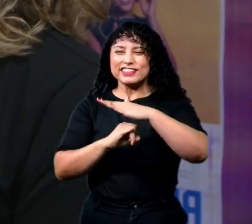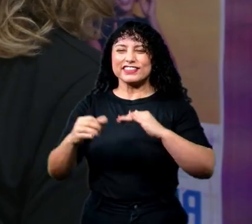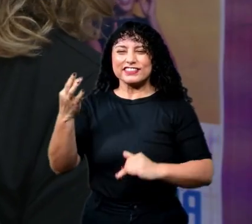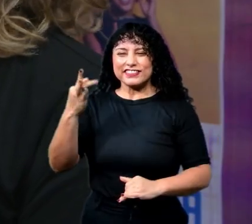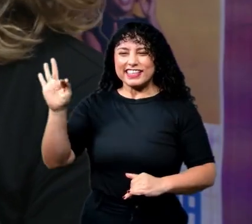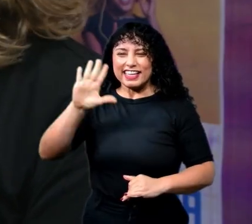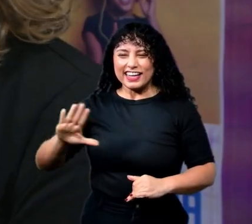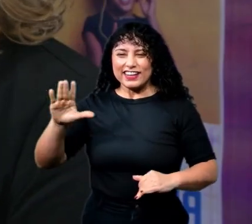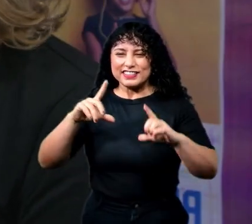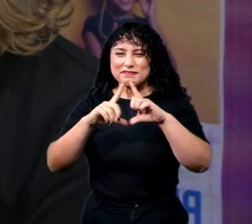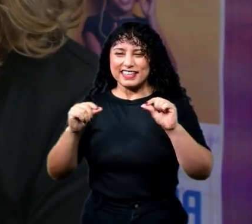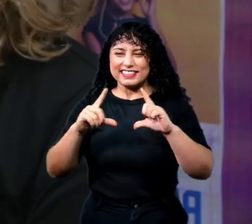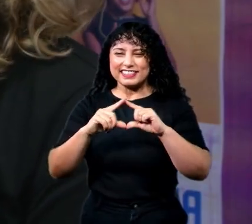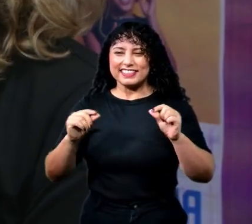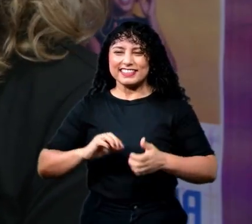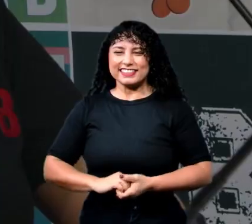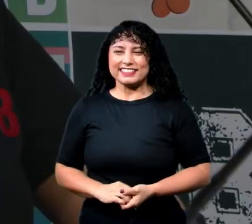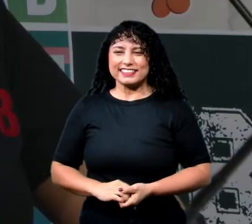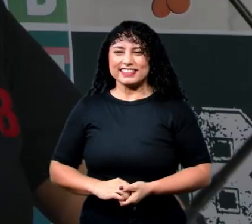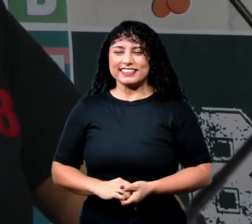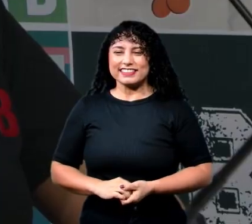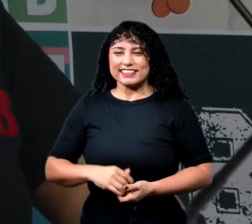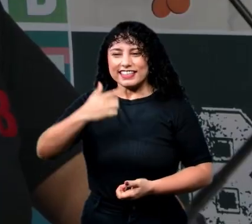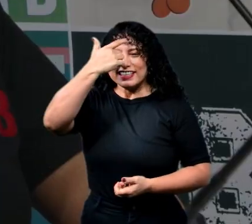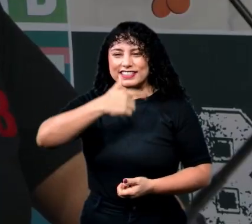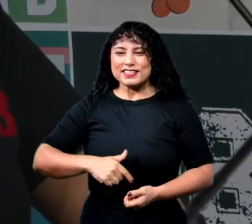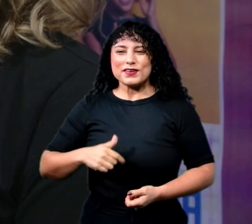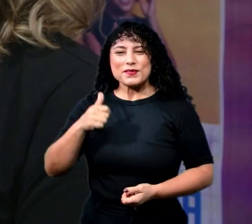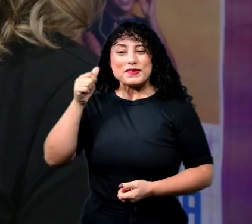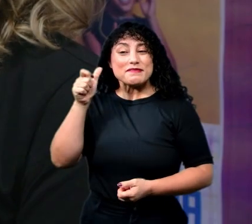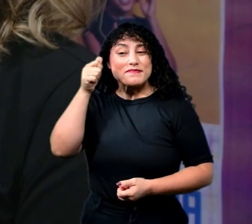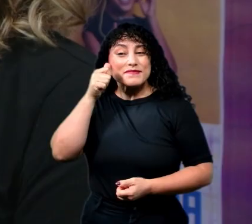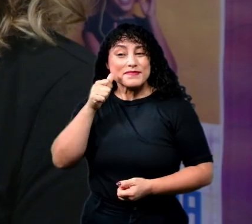Federal de Brasília. Eu sou uma pessoa